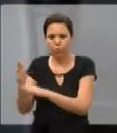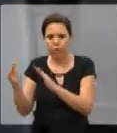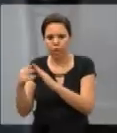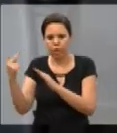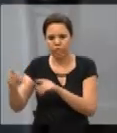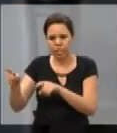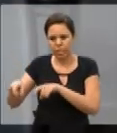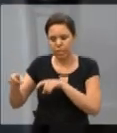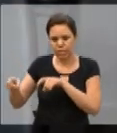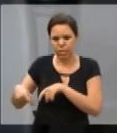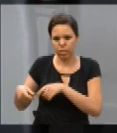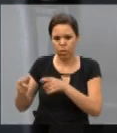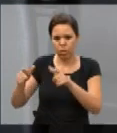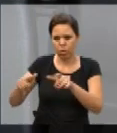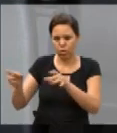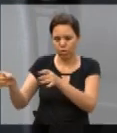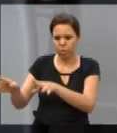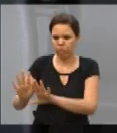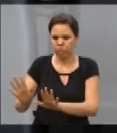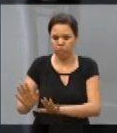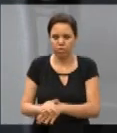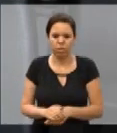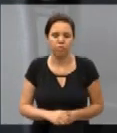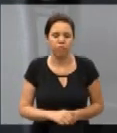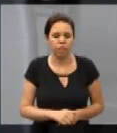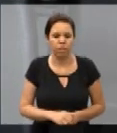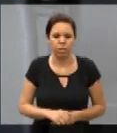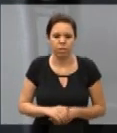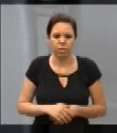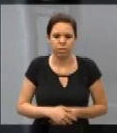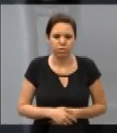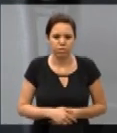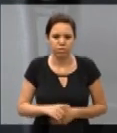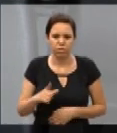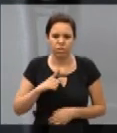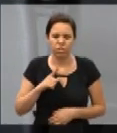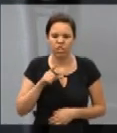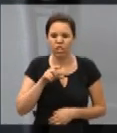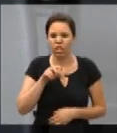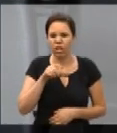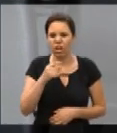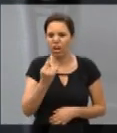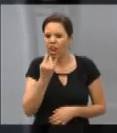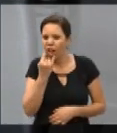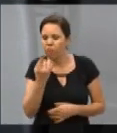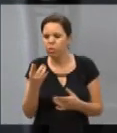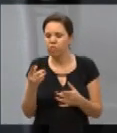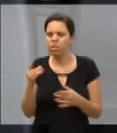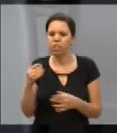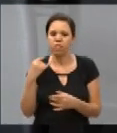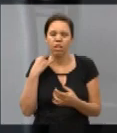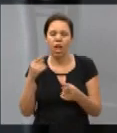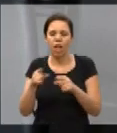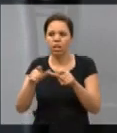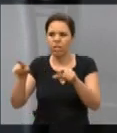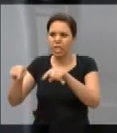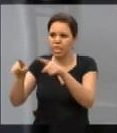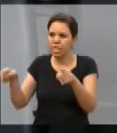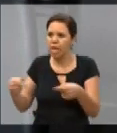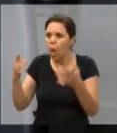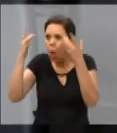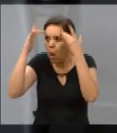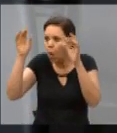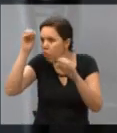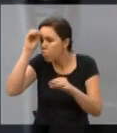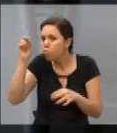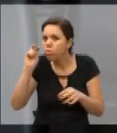num sítio, não é abandonado, é um sítio, mas assim, tinha bastante morcego na sala e eu não sabia. Daí a gente